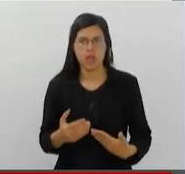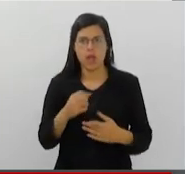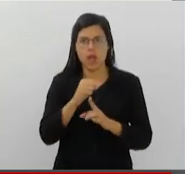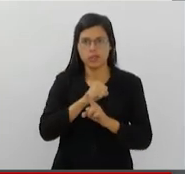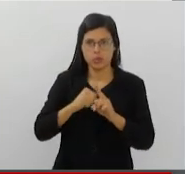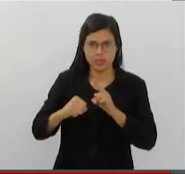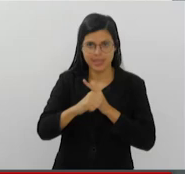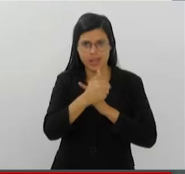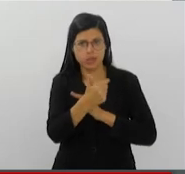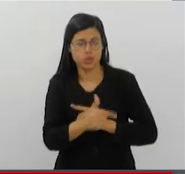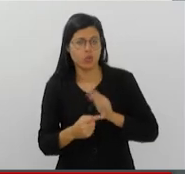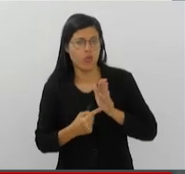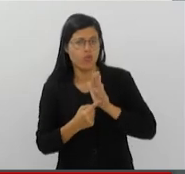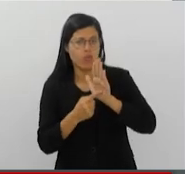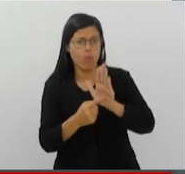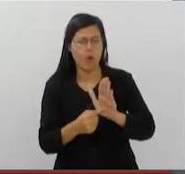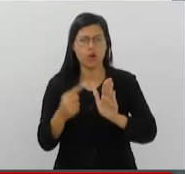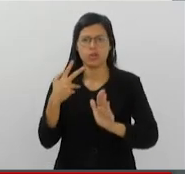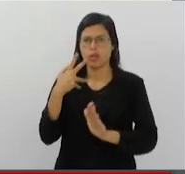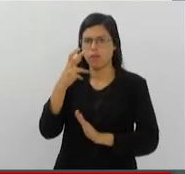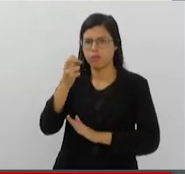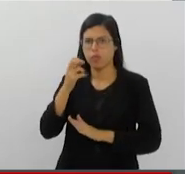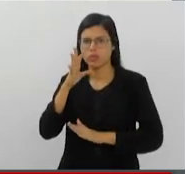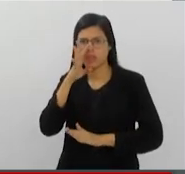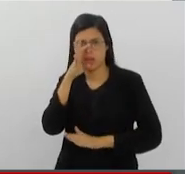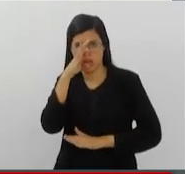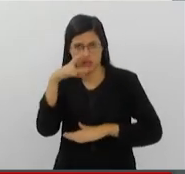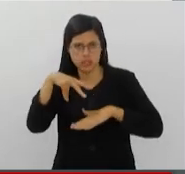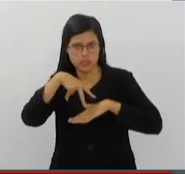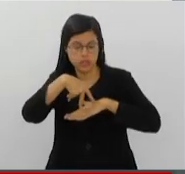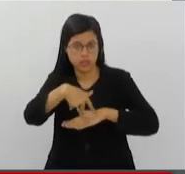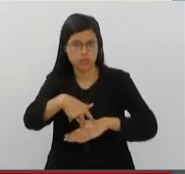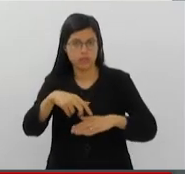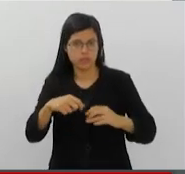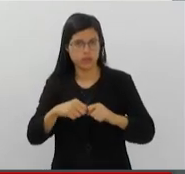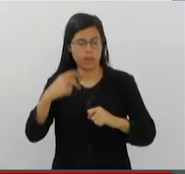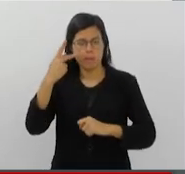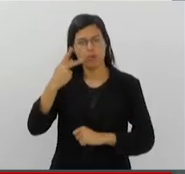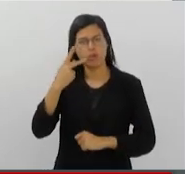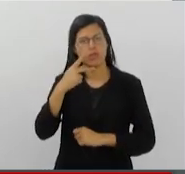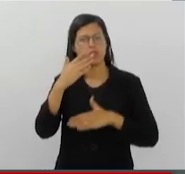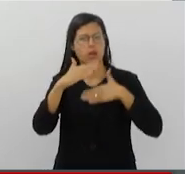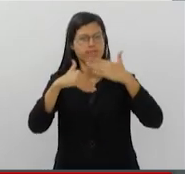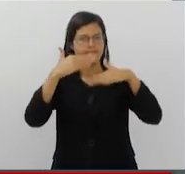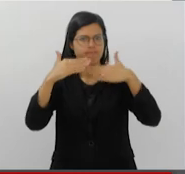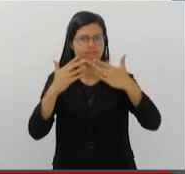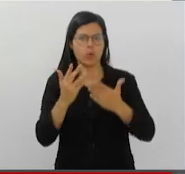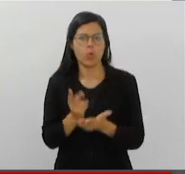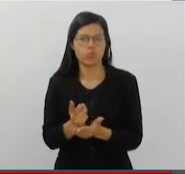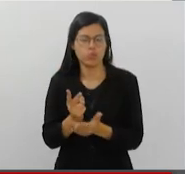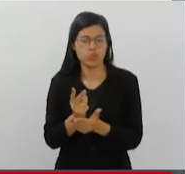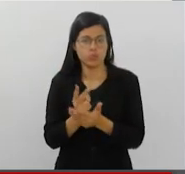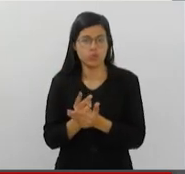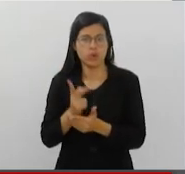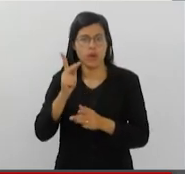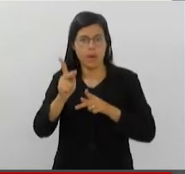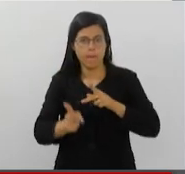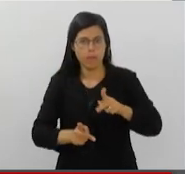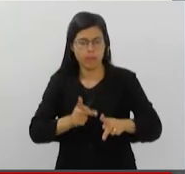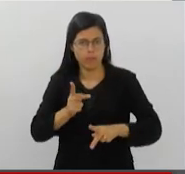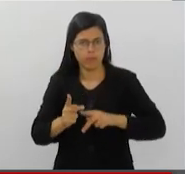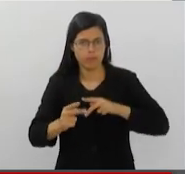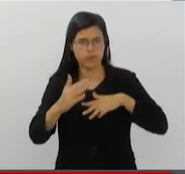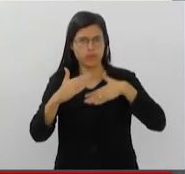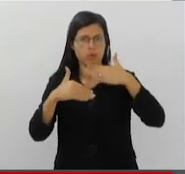civil, mais uma vez, mostra a sua força, resistindo, para fazer com que essa política continue avançando, para fazer com que a população